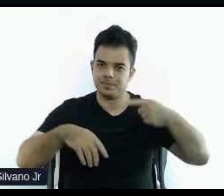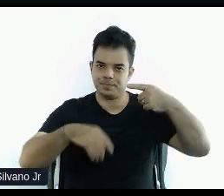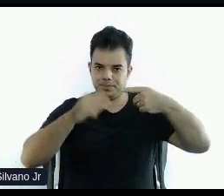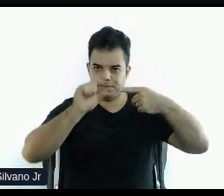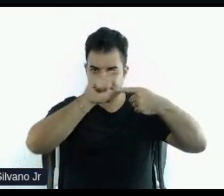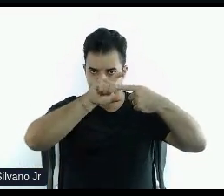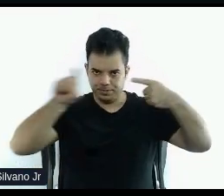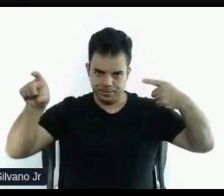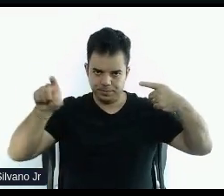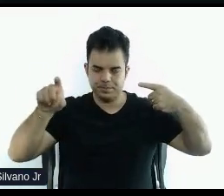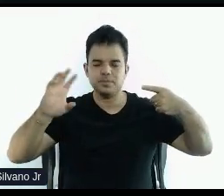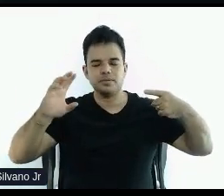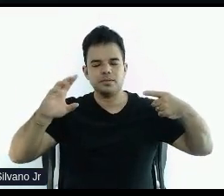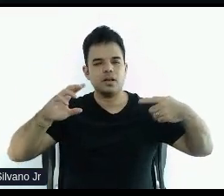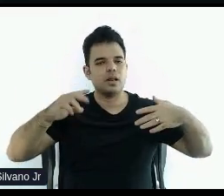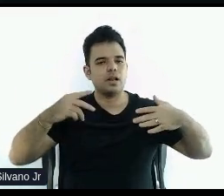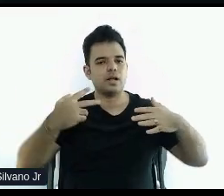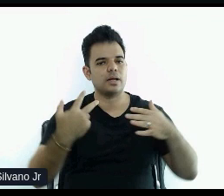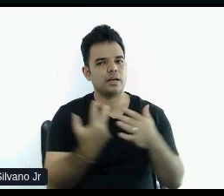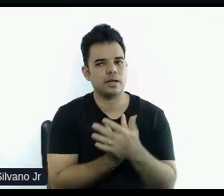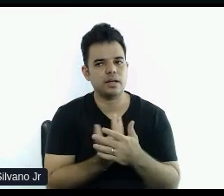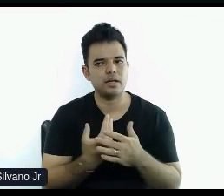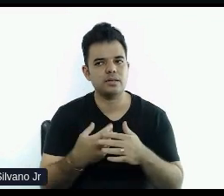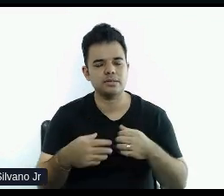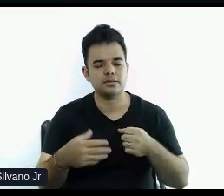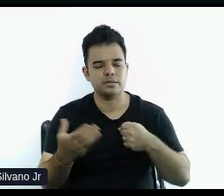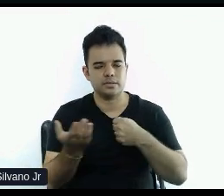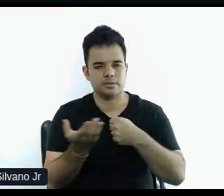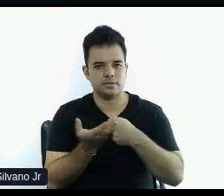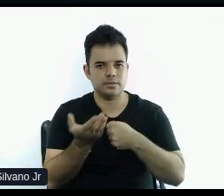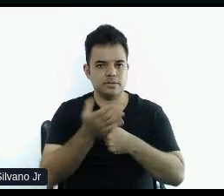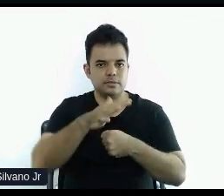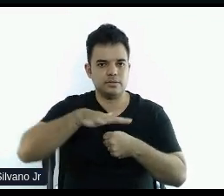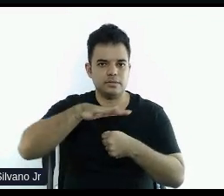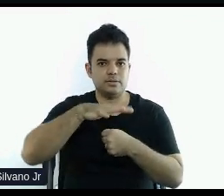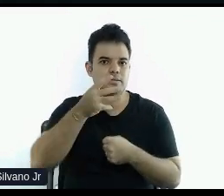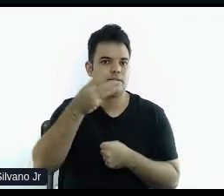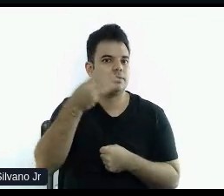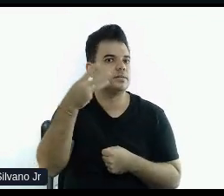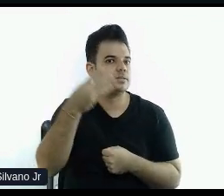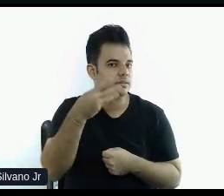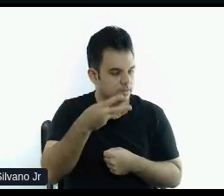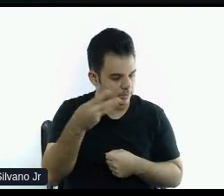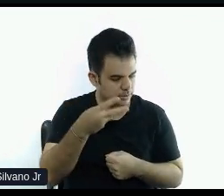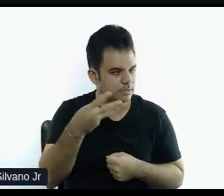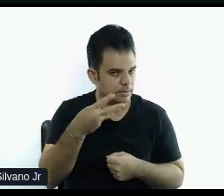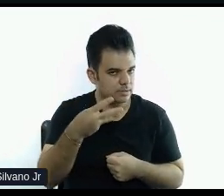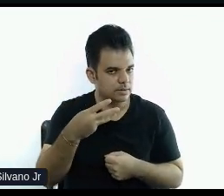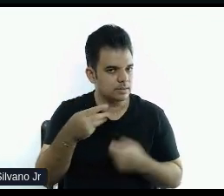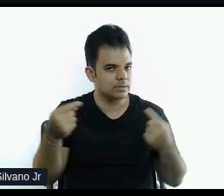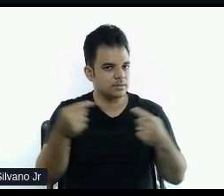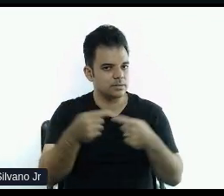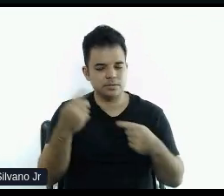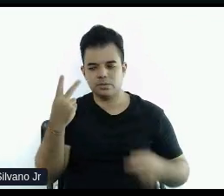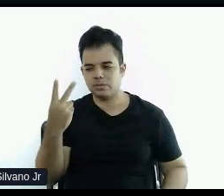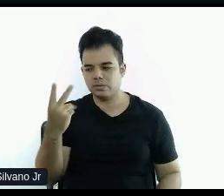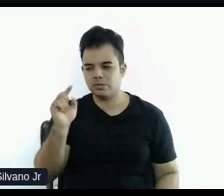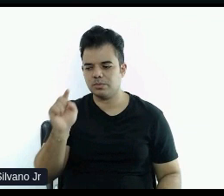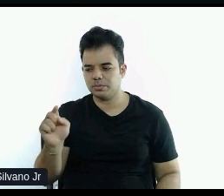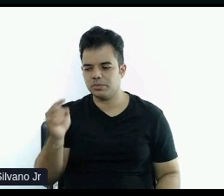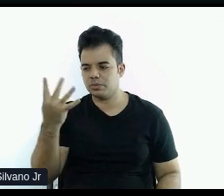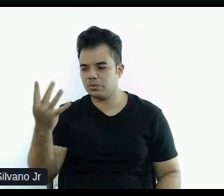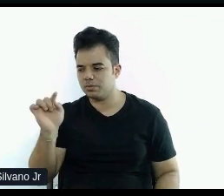uma violação do nível 3, que está relacionada ao critério da 2.4.1, que